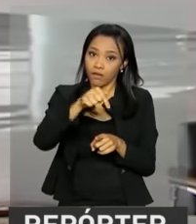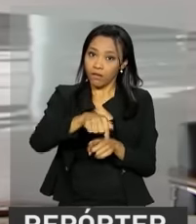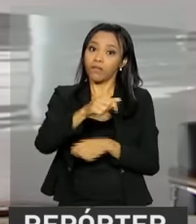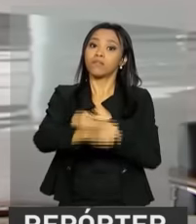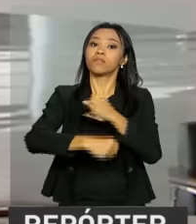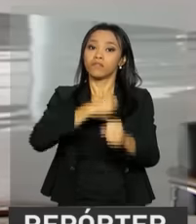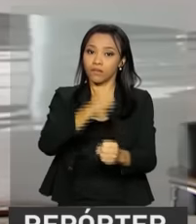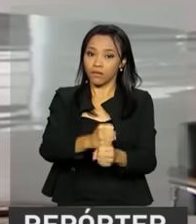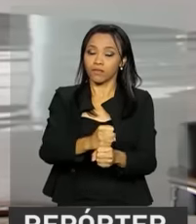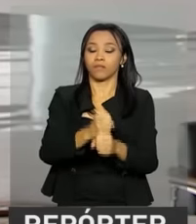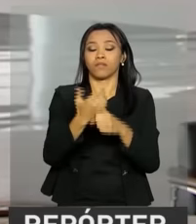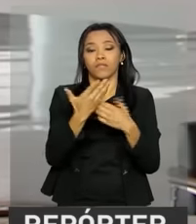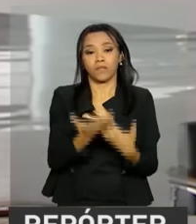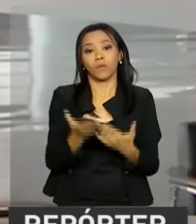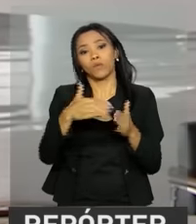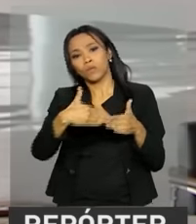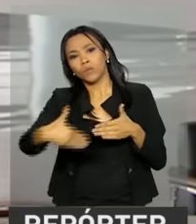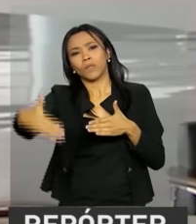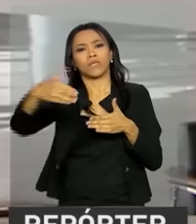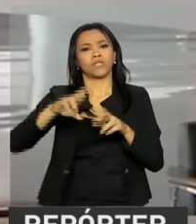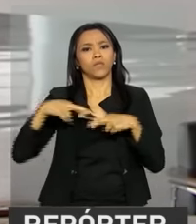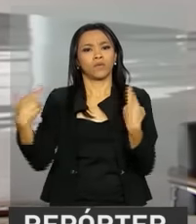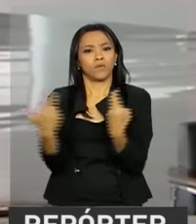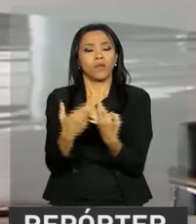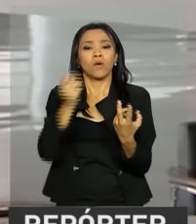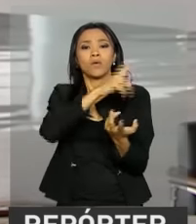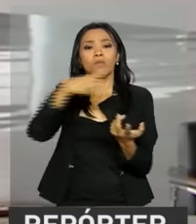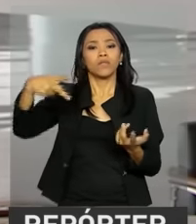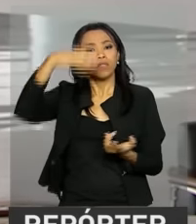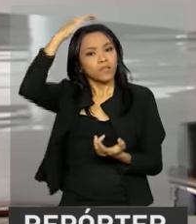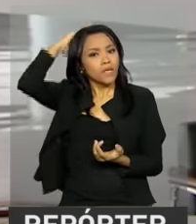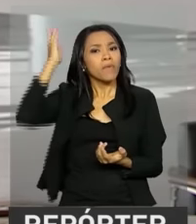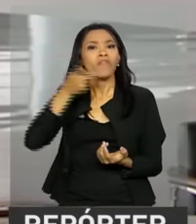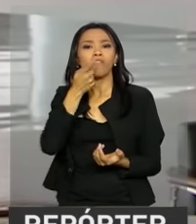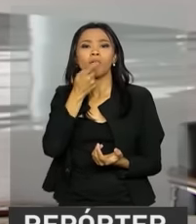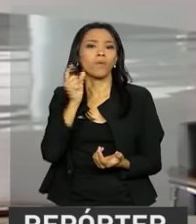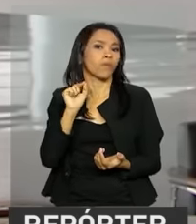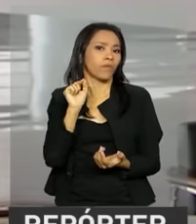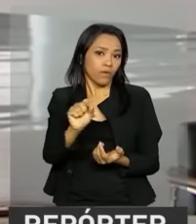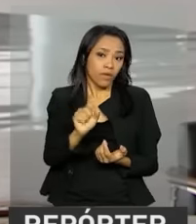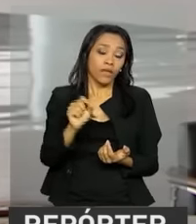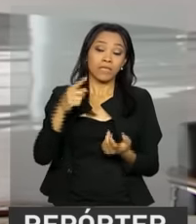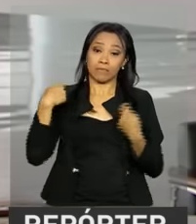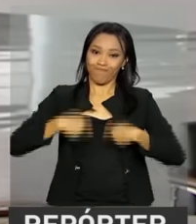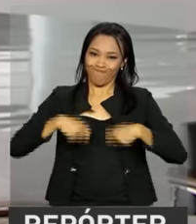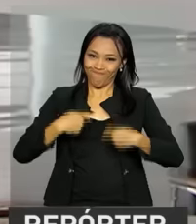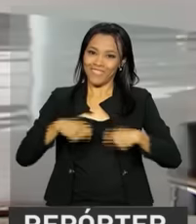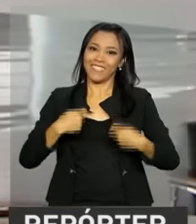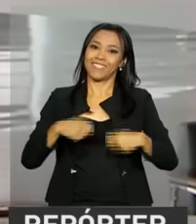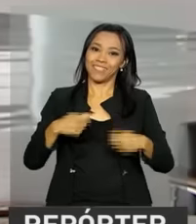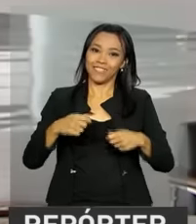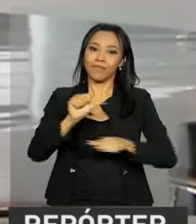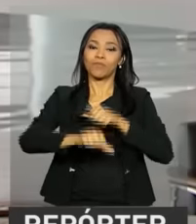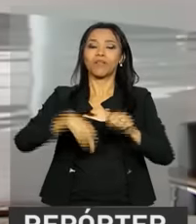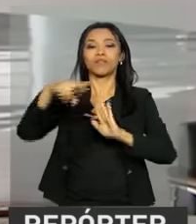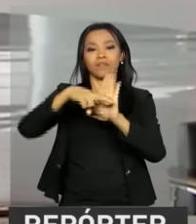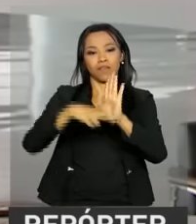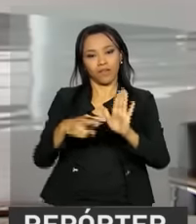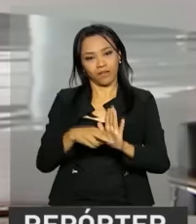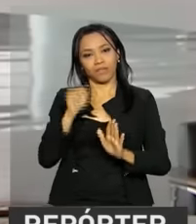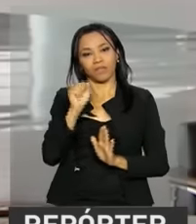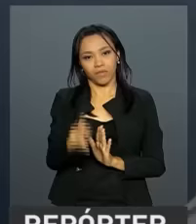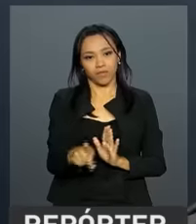2017 durante a reunião o presidente Michel Temer falou também sobre a necessidade da reforma da